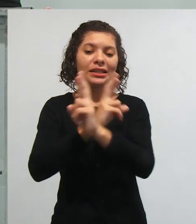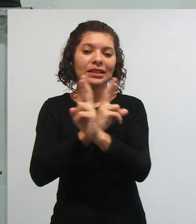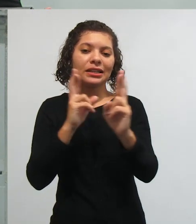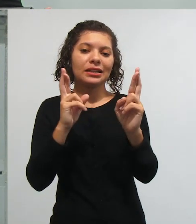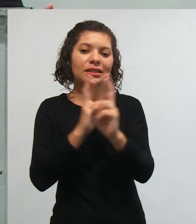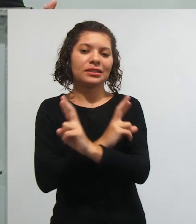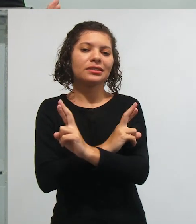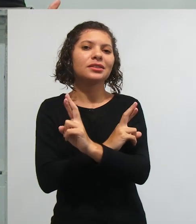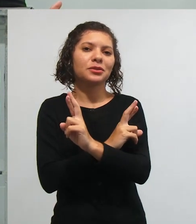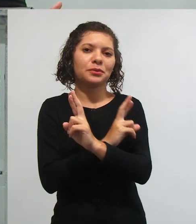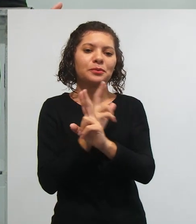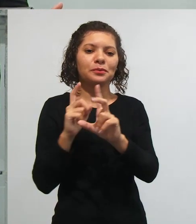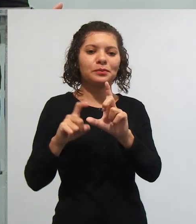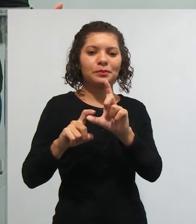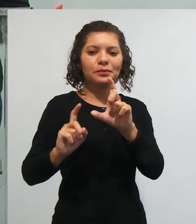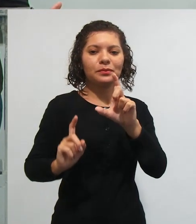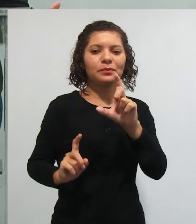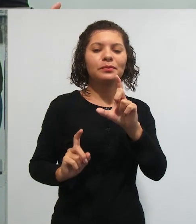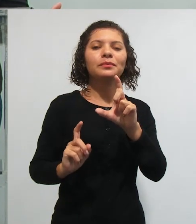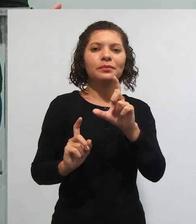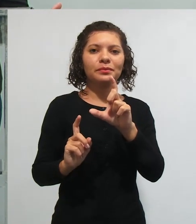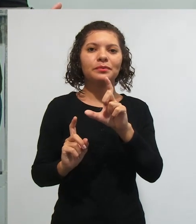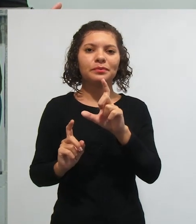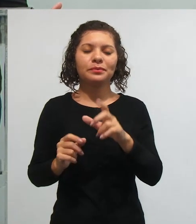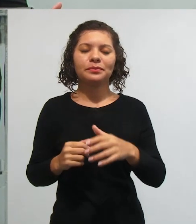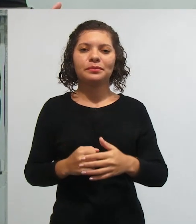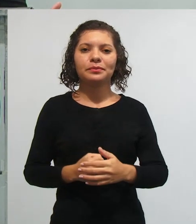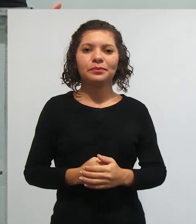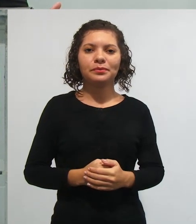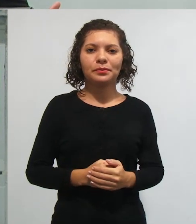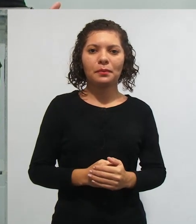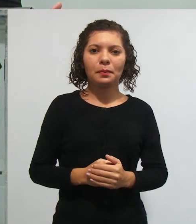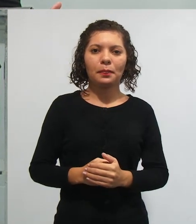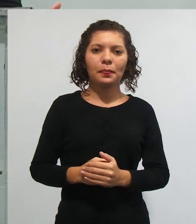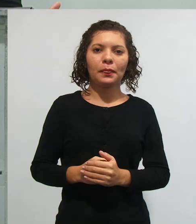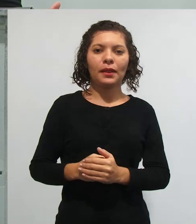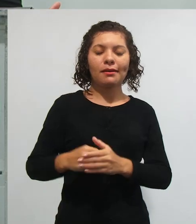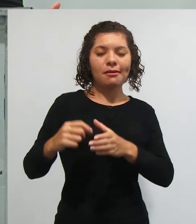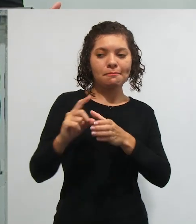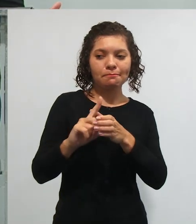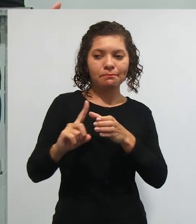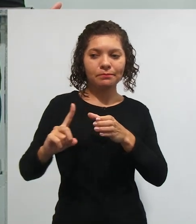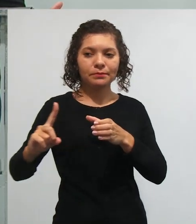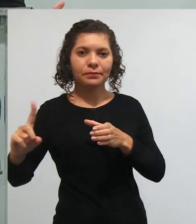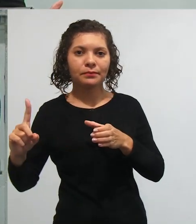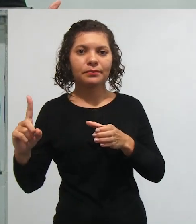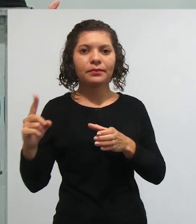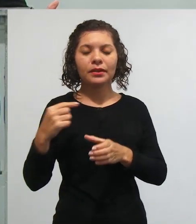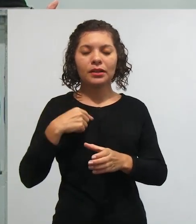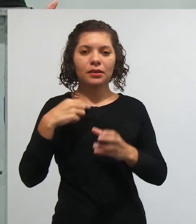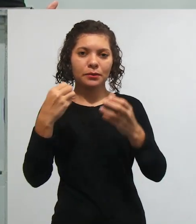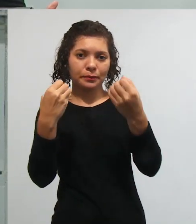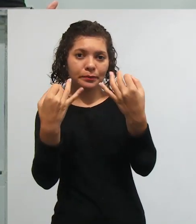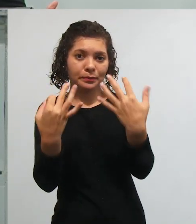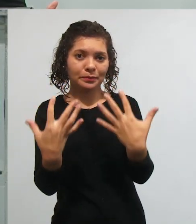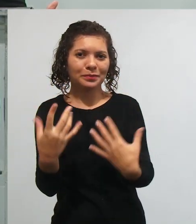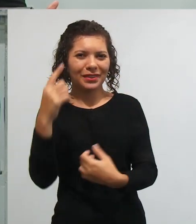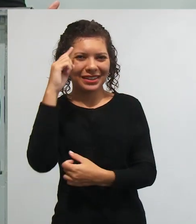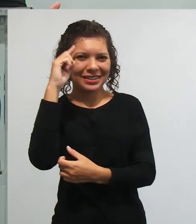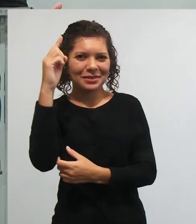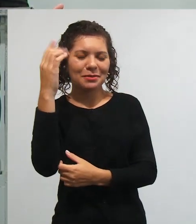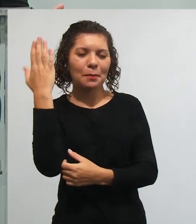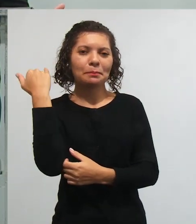é a relação de interdependência entre os dois e esse processo de exclusão que eu falei para vocês